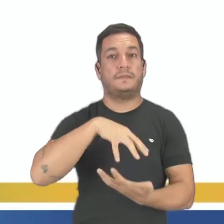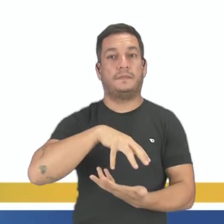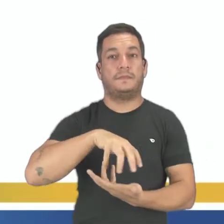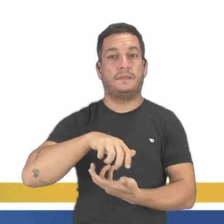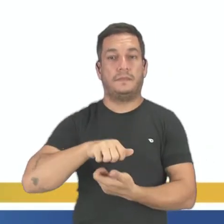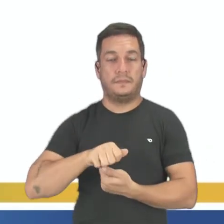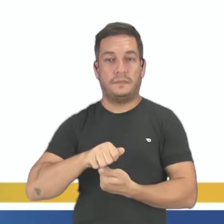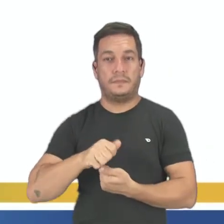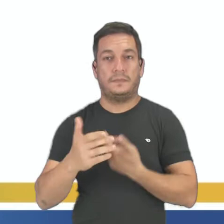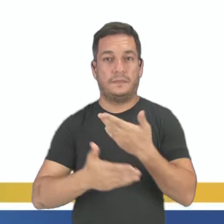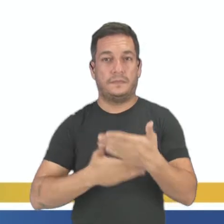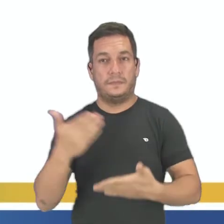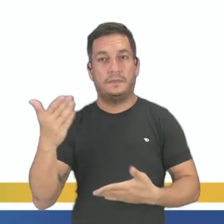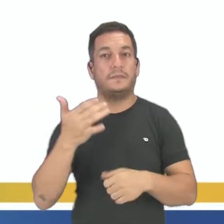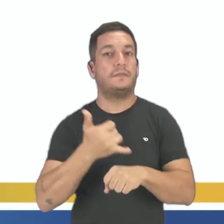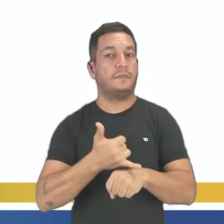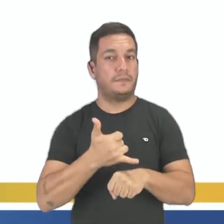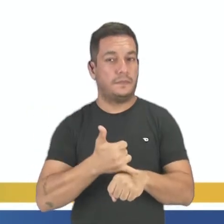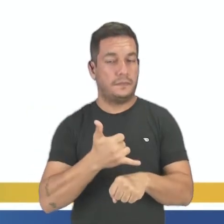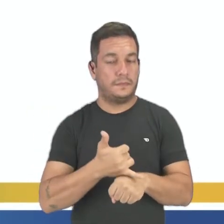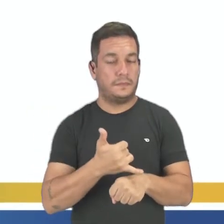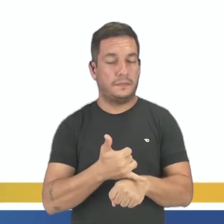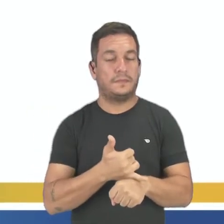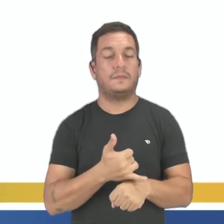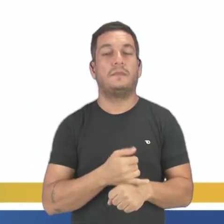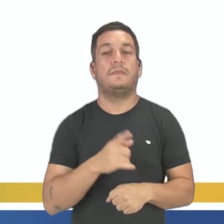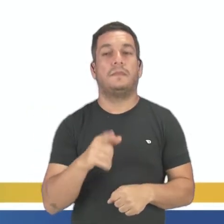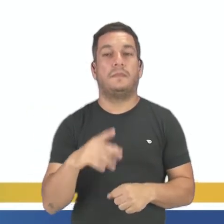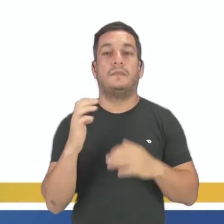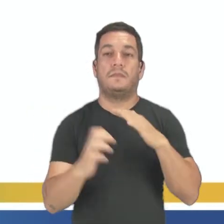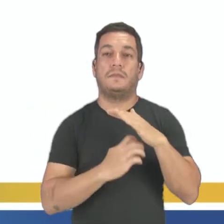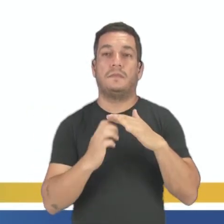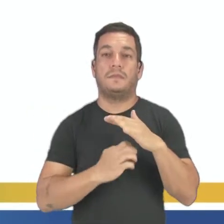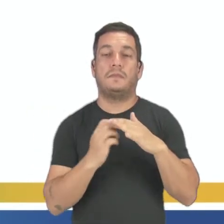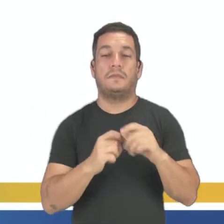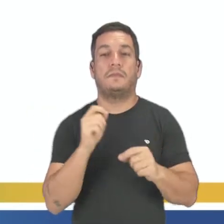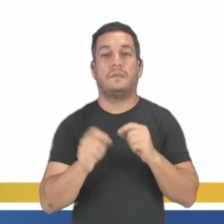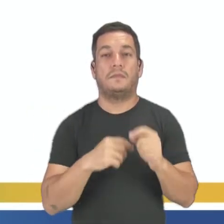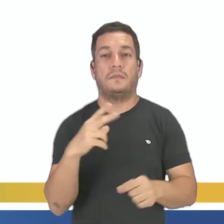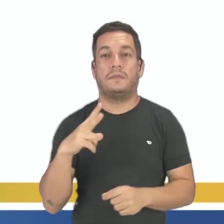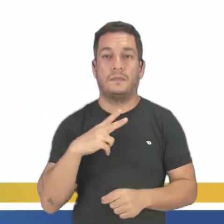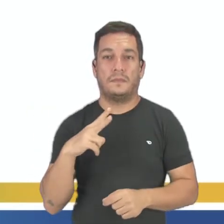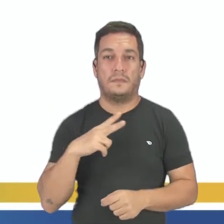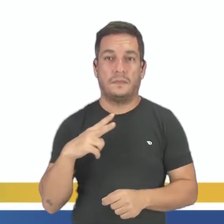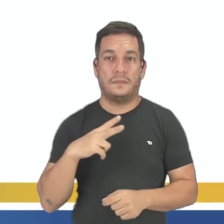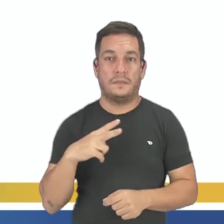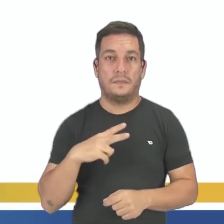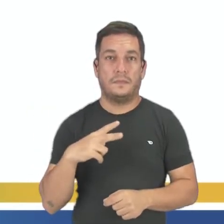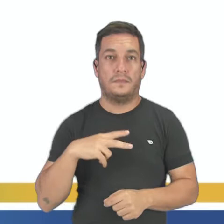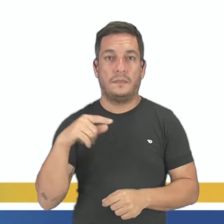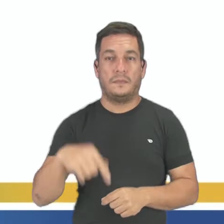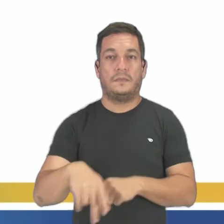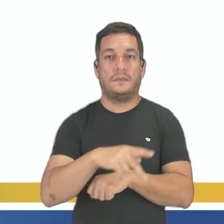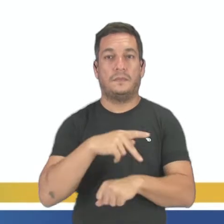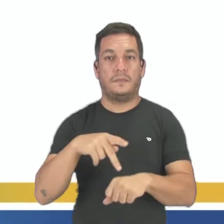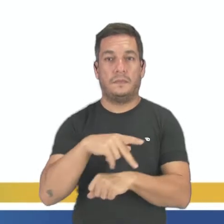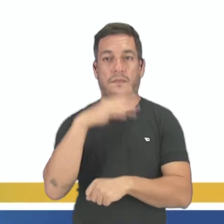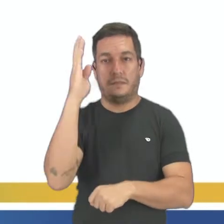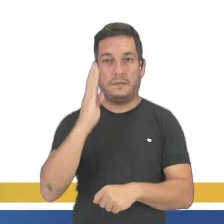de exportações de minério de ferro e foi uma das empresas que foi privatizada no nosso